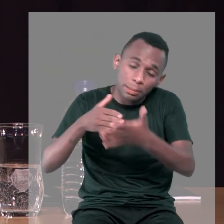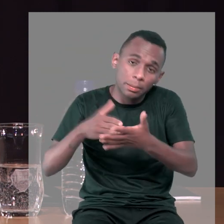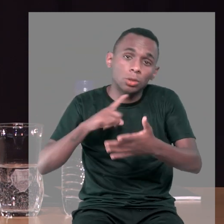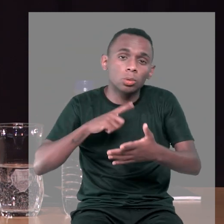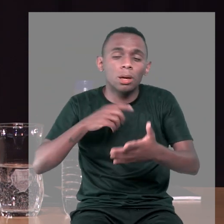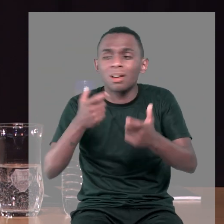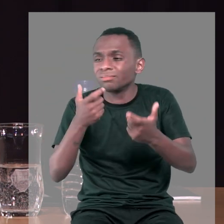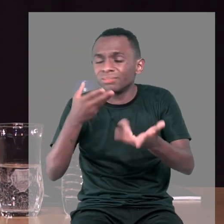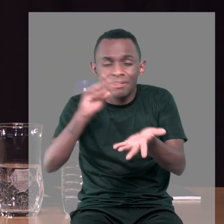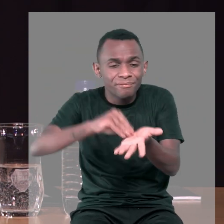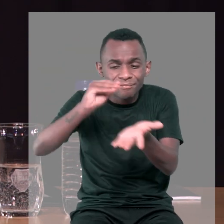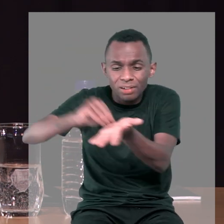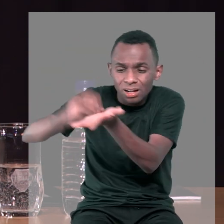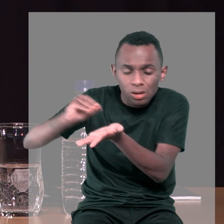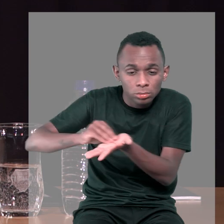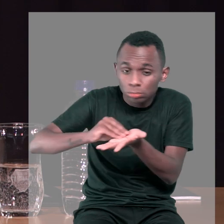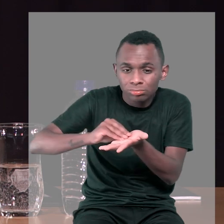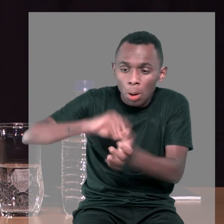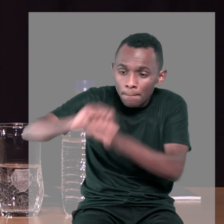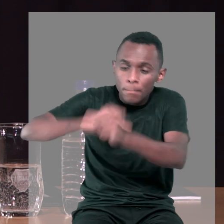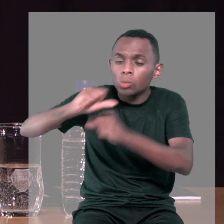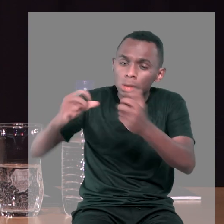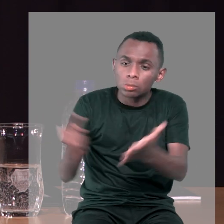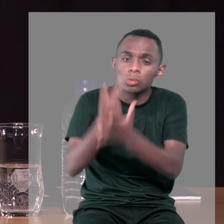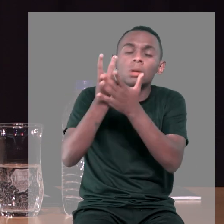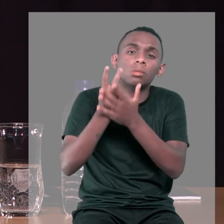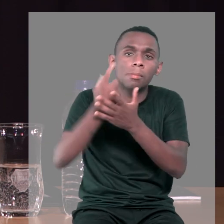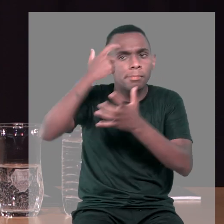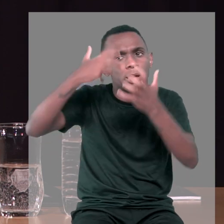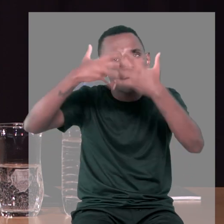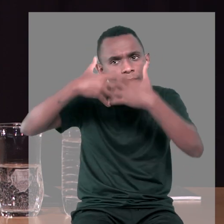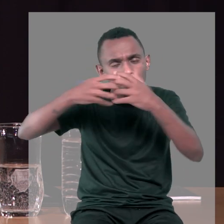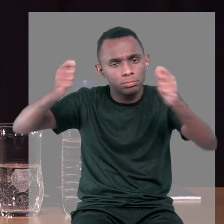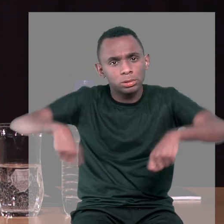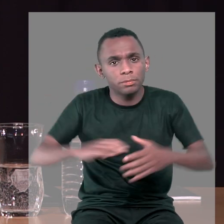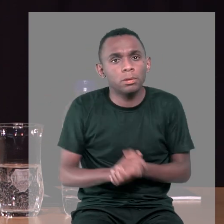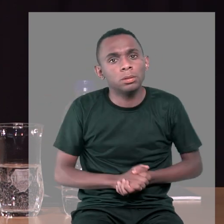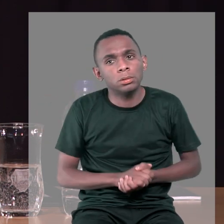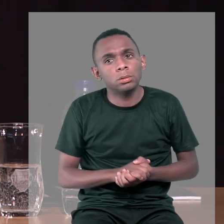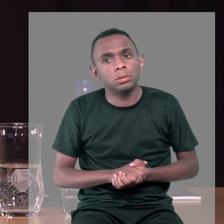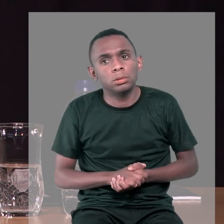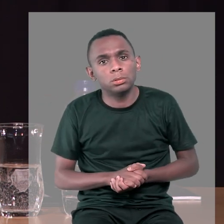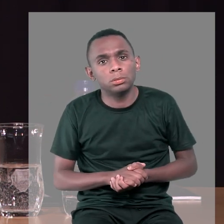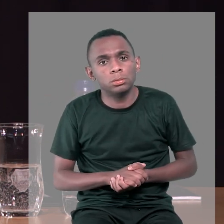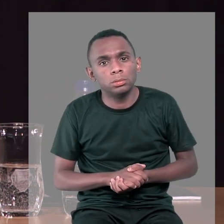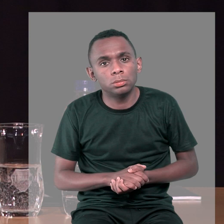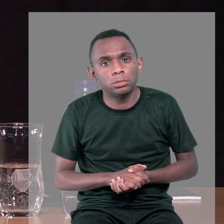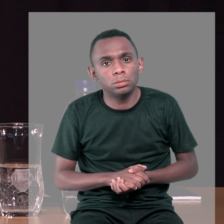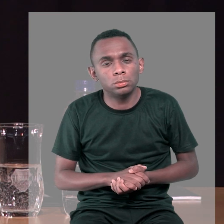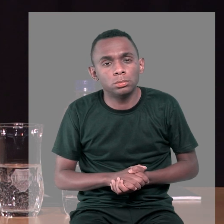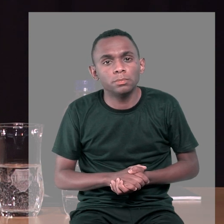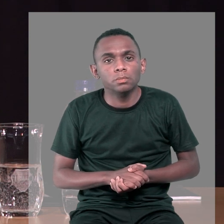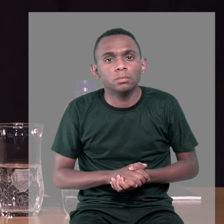Então, em um sistema totalitário, e sobretudo o nazismo, que é sobre o qual ela mais se deteve, então nós temos ausência de pensamento.